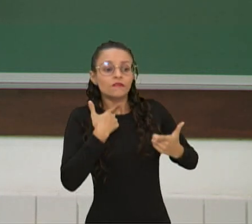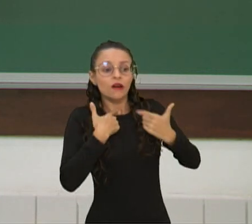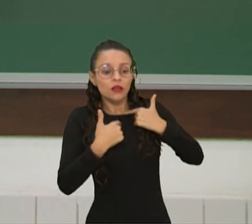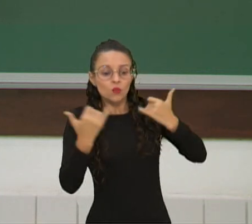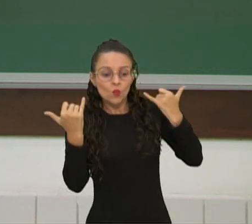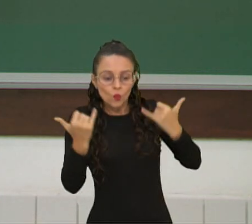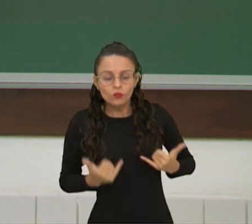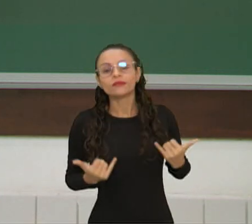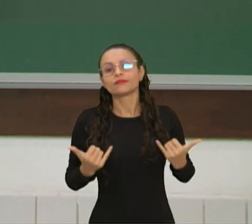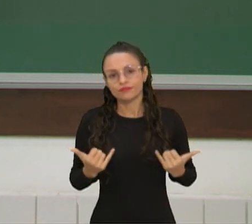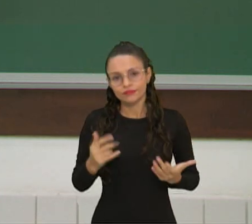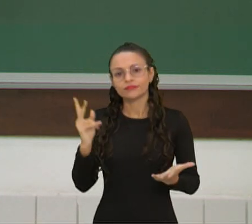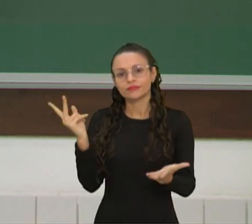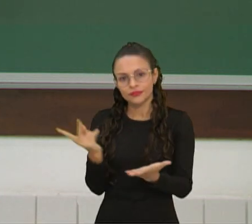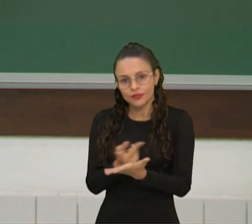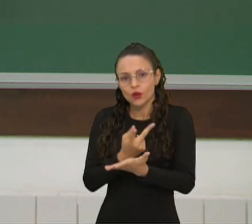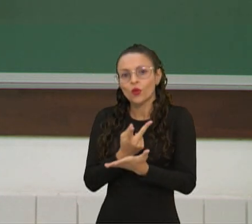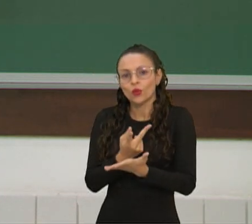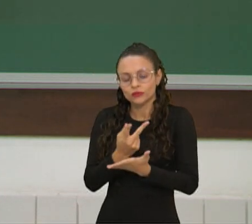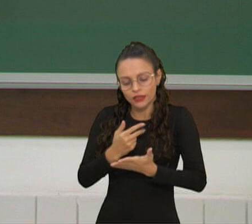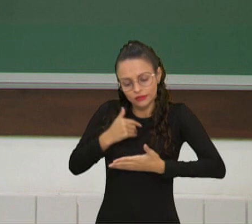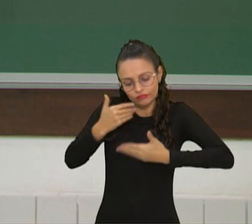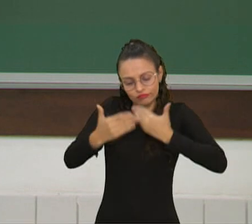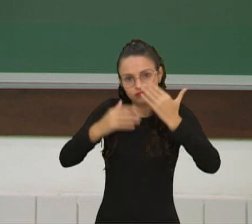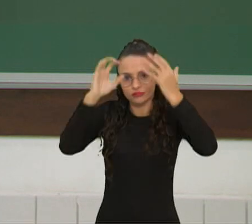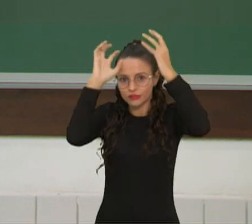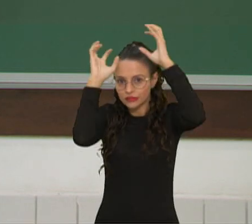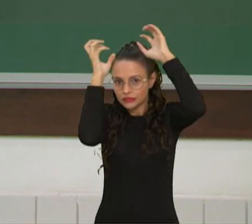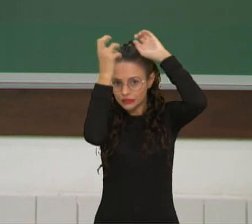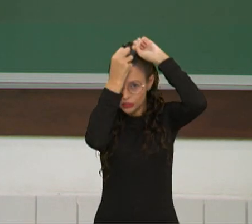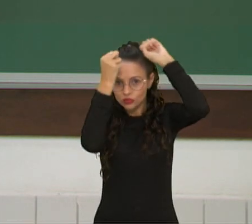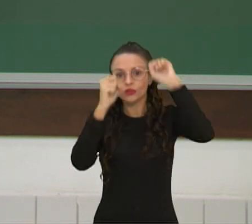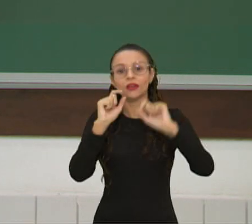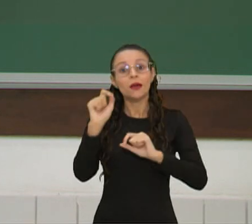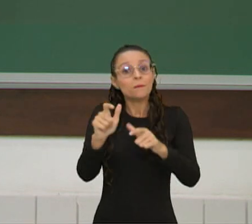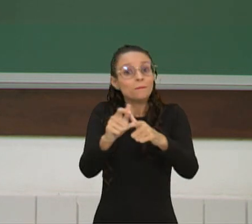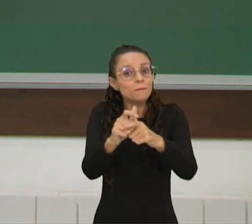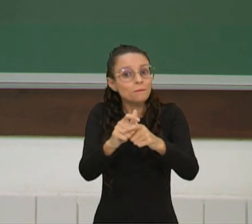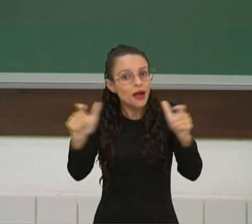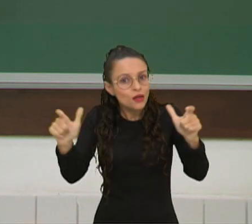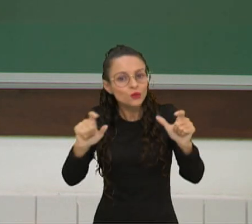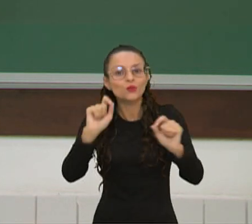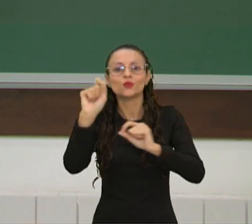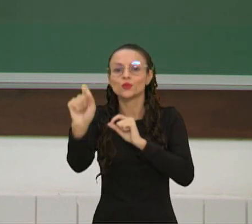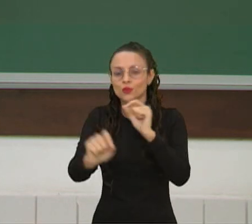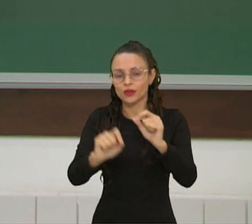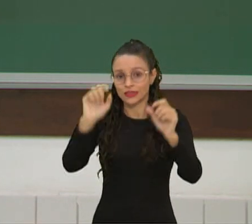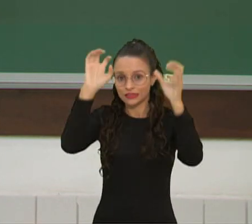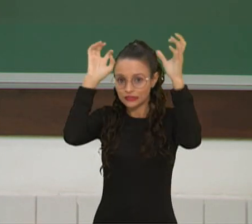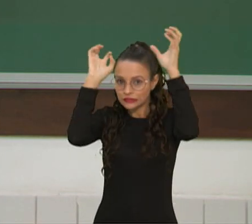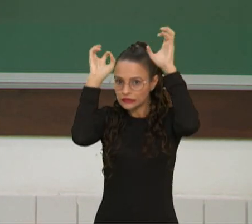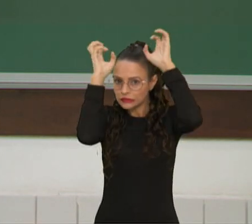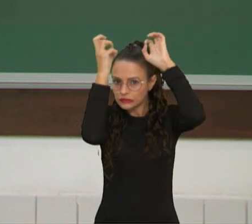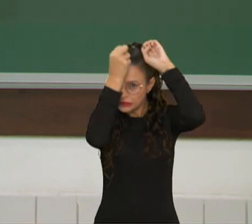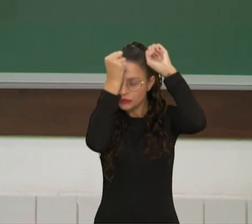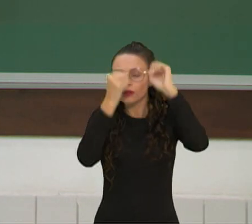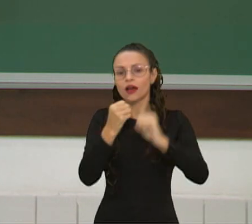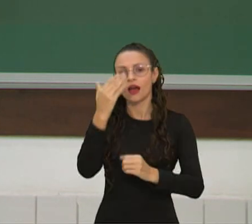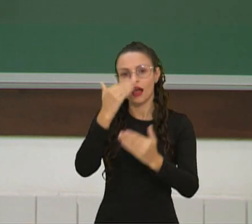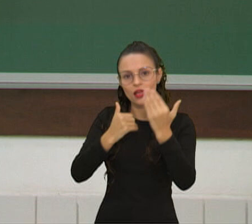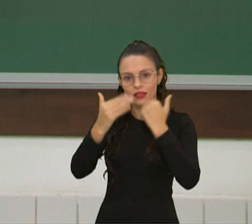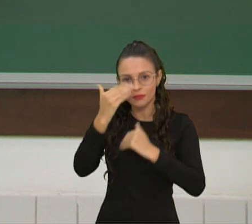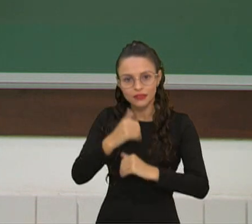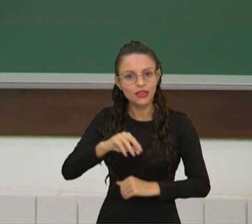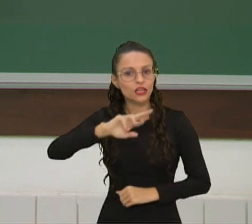ela acaba desenvolvendo esses transtornos tá então em muitos casos na grande maioria os transtornos alimentares